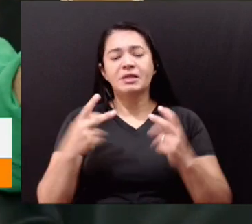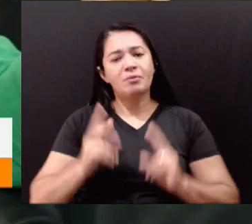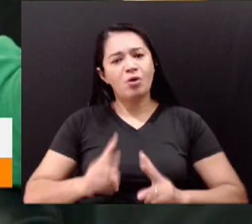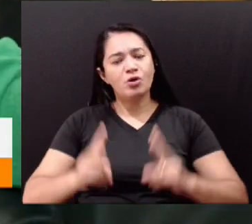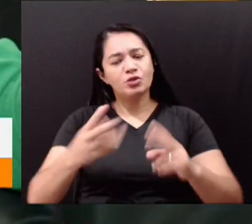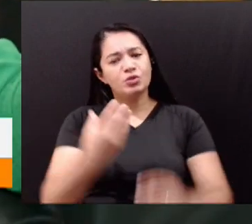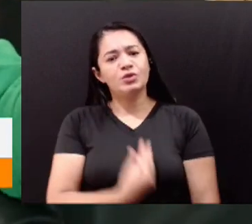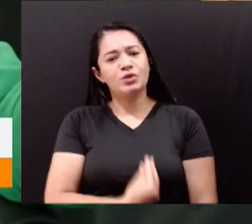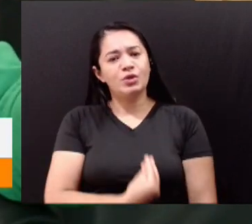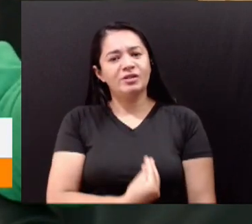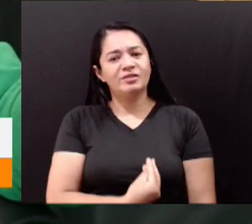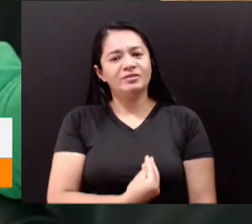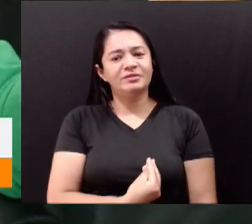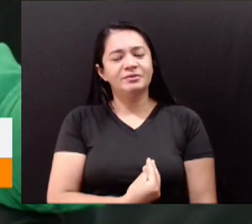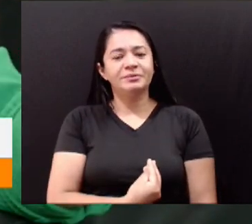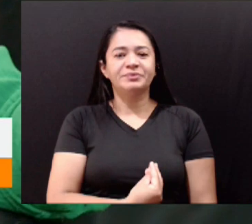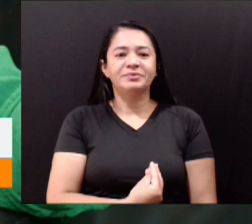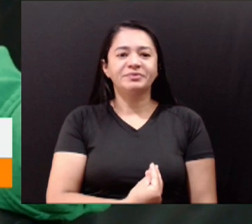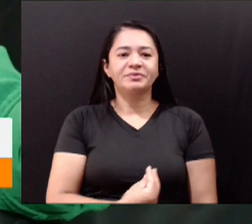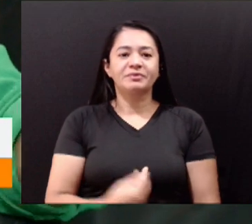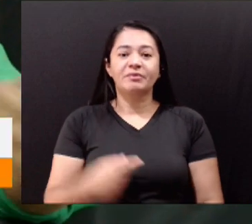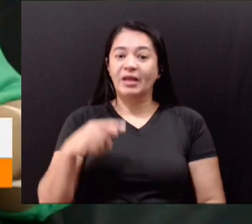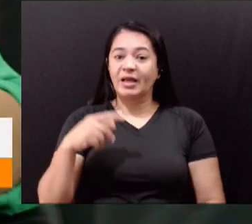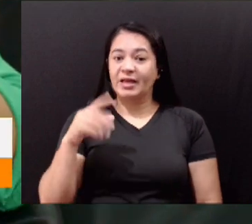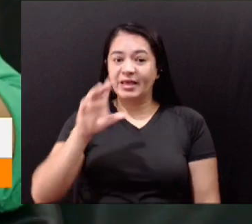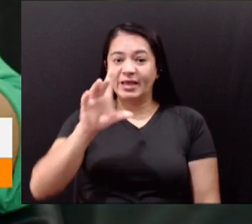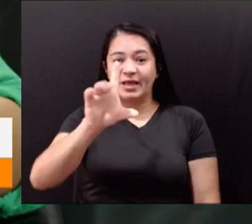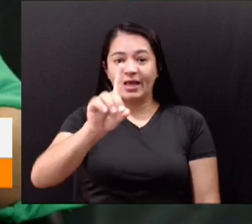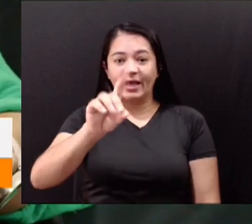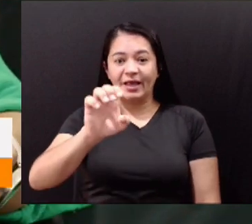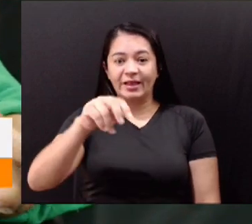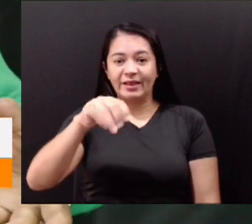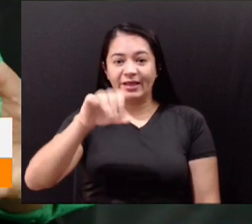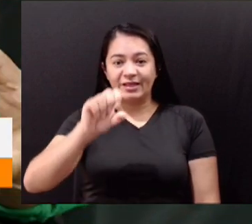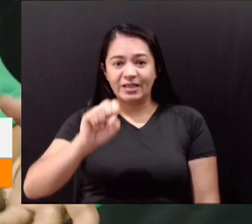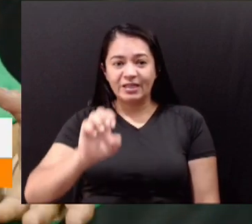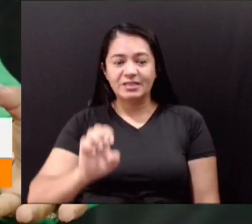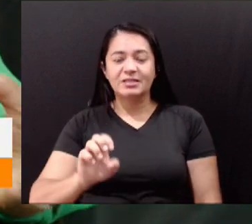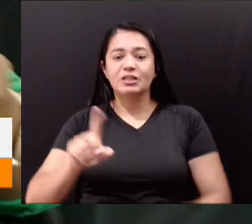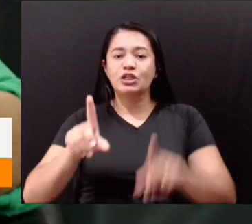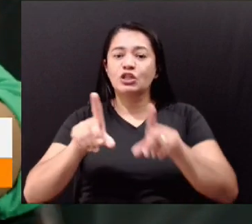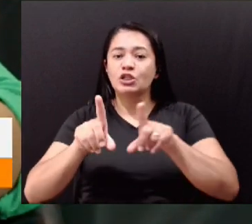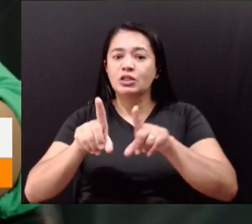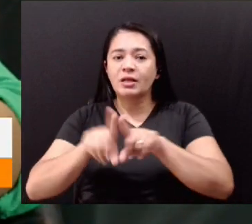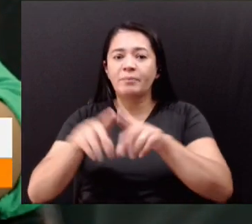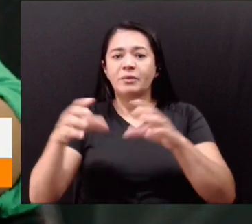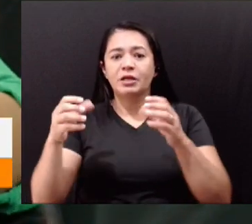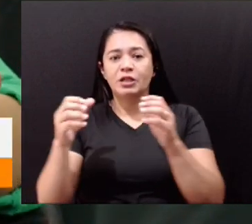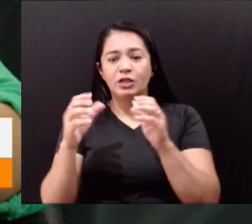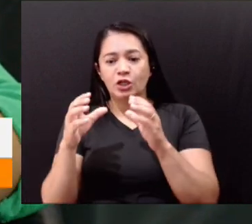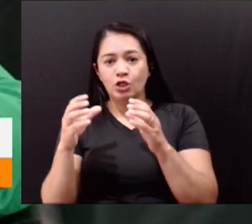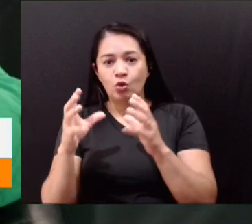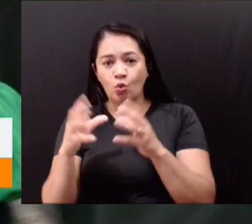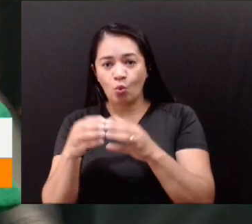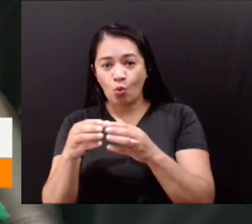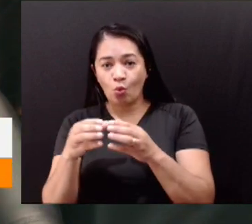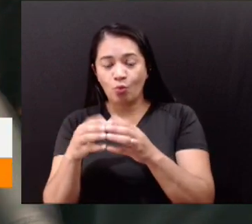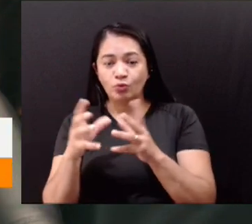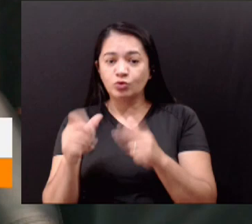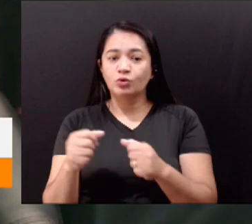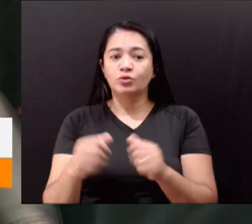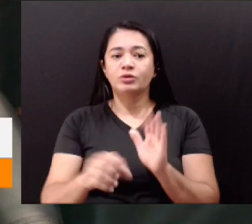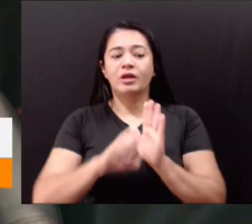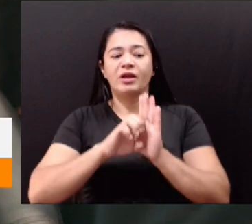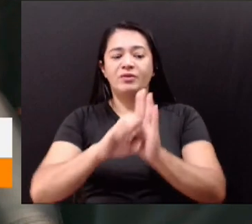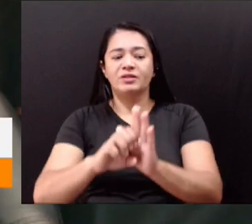Denise e toda essa equipe que a gente viu na foto é um exemplo magnífico de que é só uma